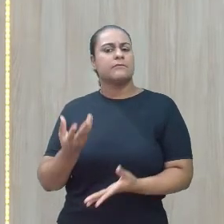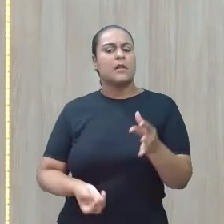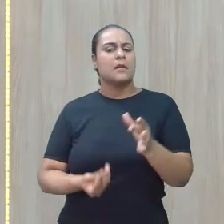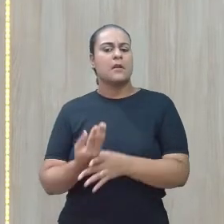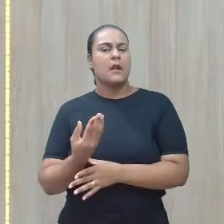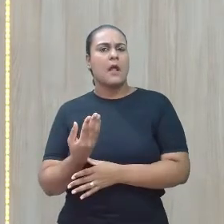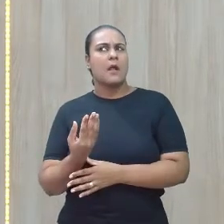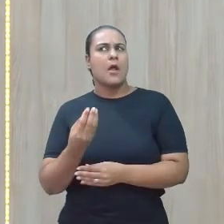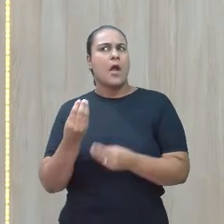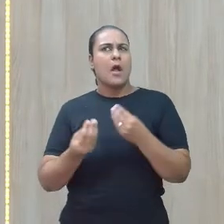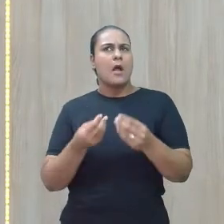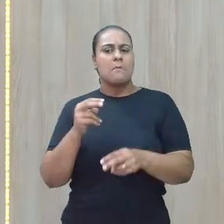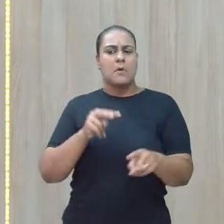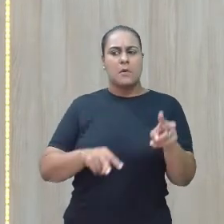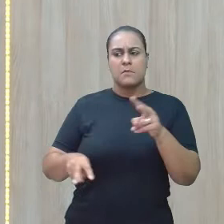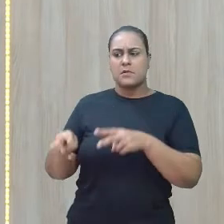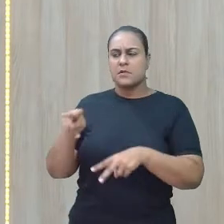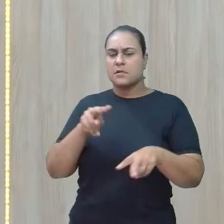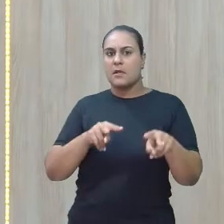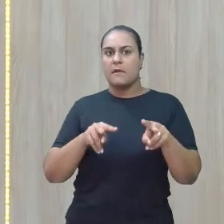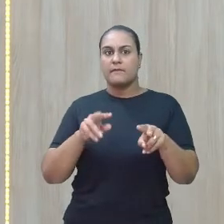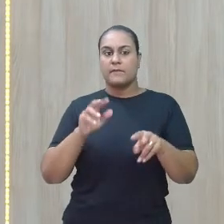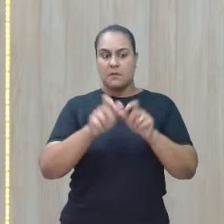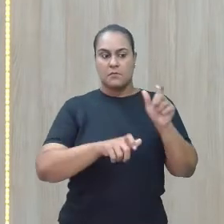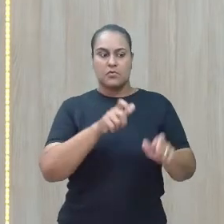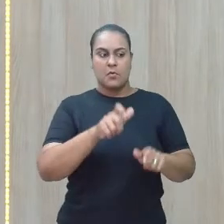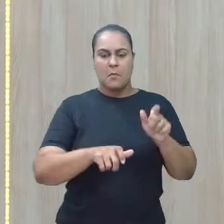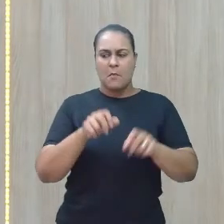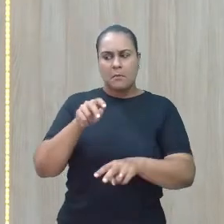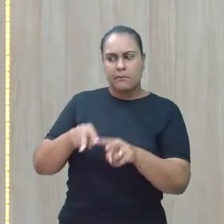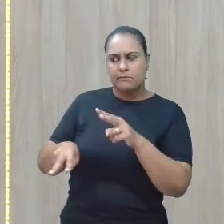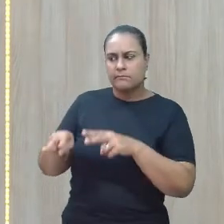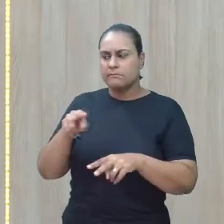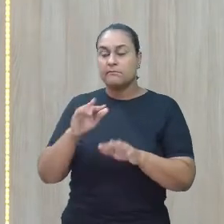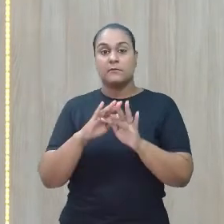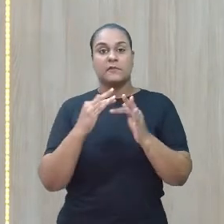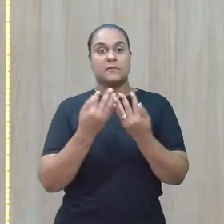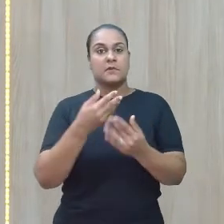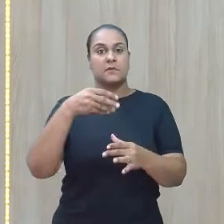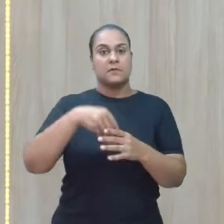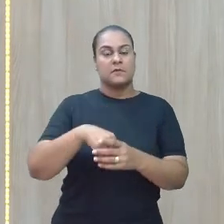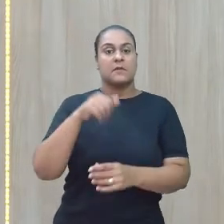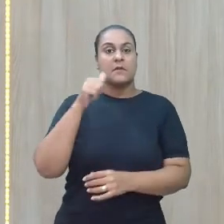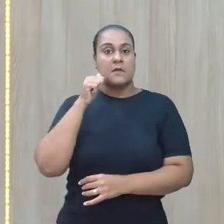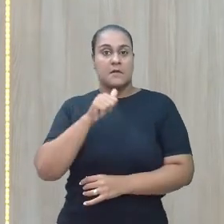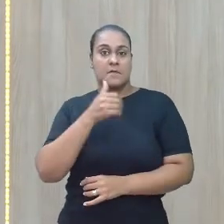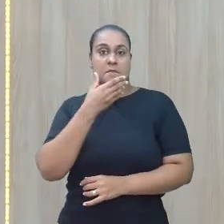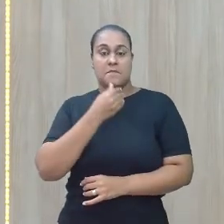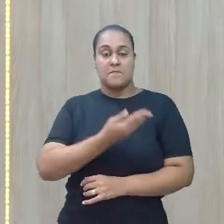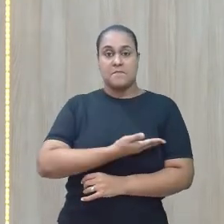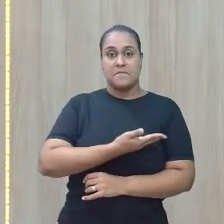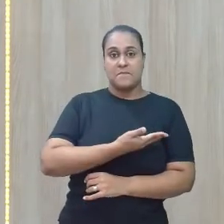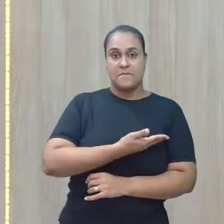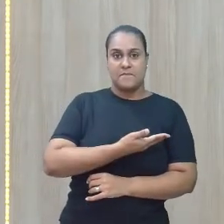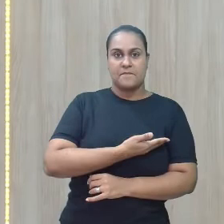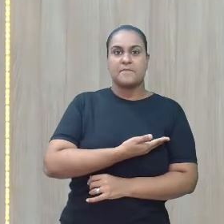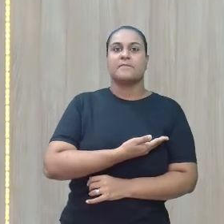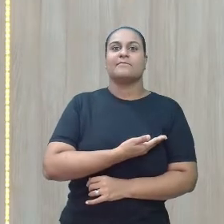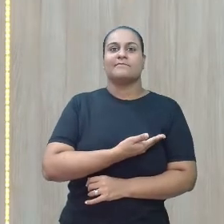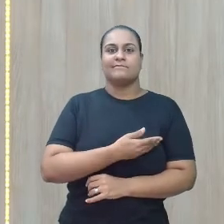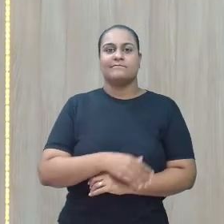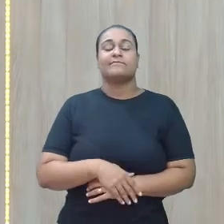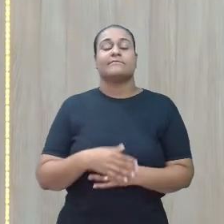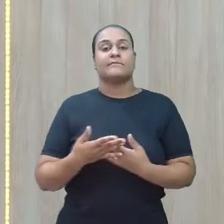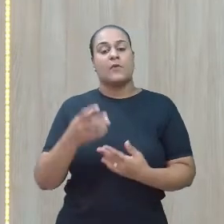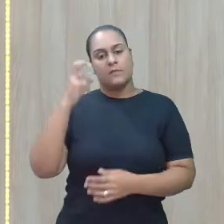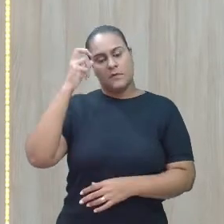da observação das pessoas que estão perto deles, né? Como ele falou, dos seus familiares, as suas falas, seus causos engraçados, e a cultura popular